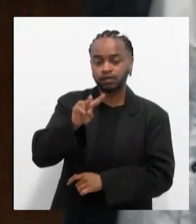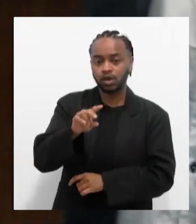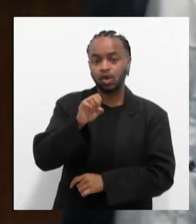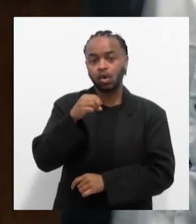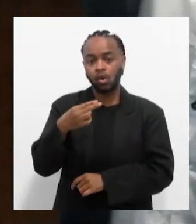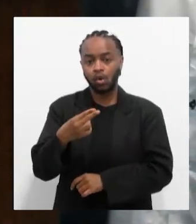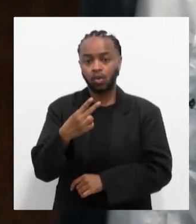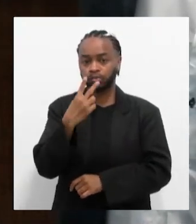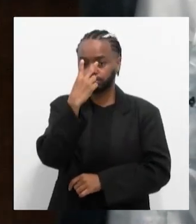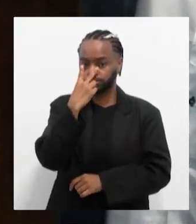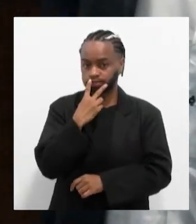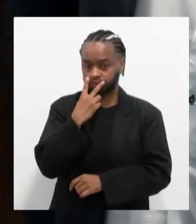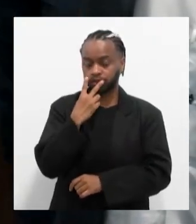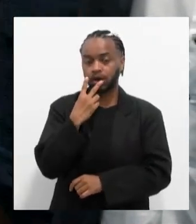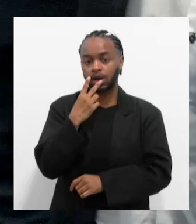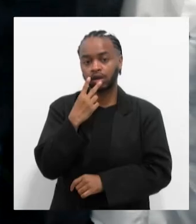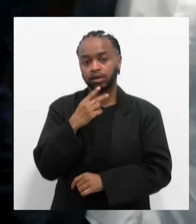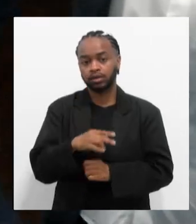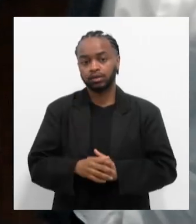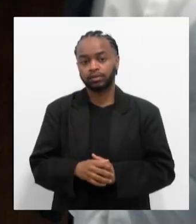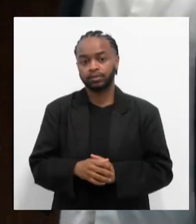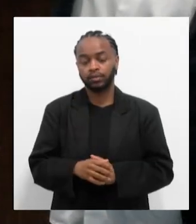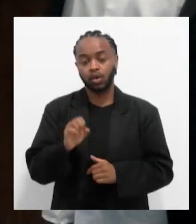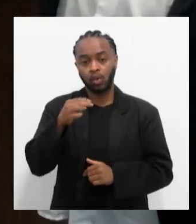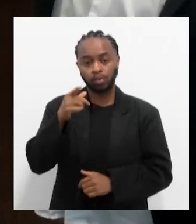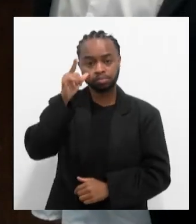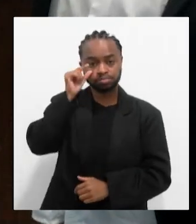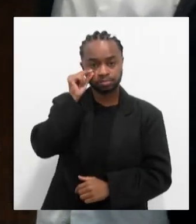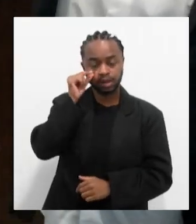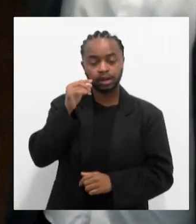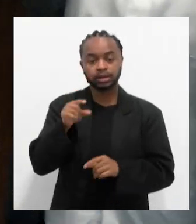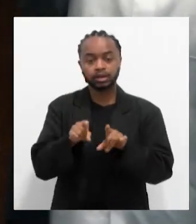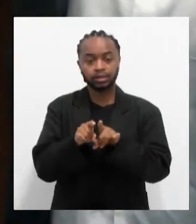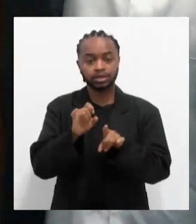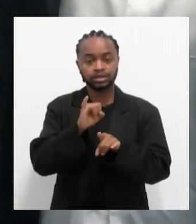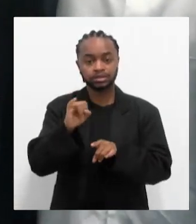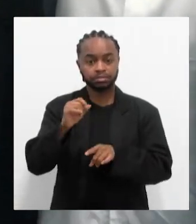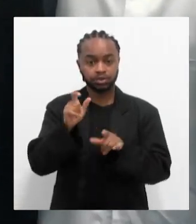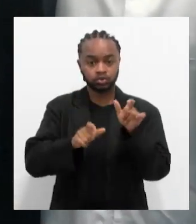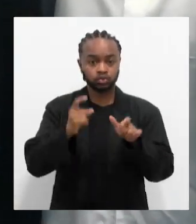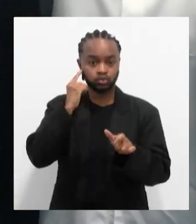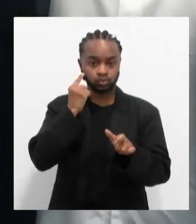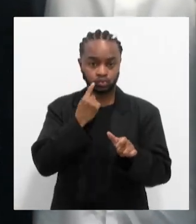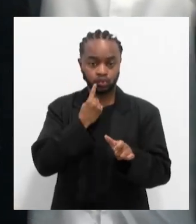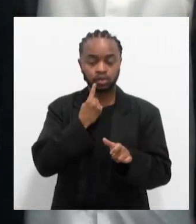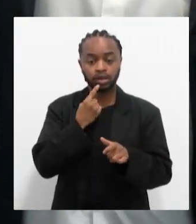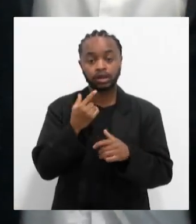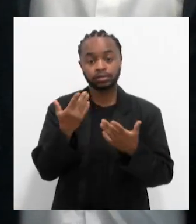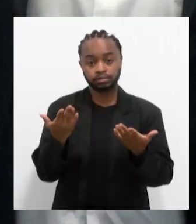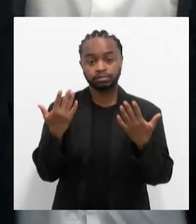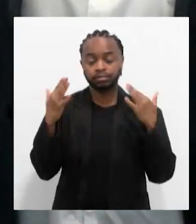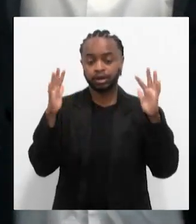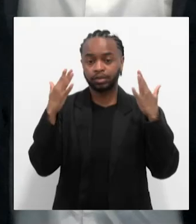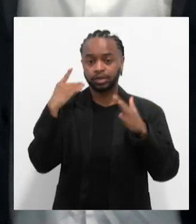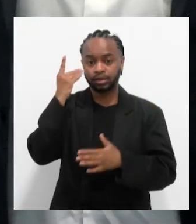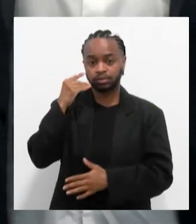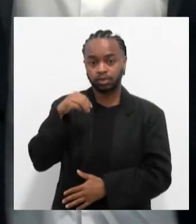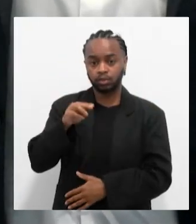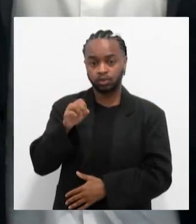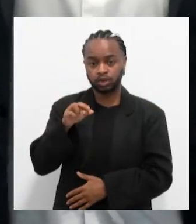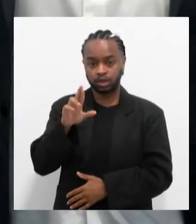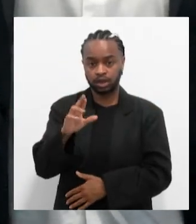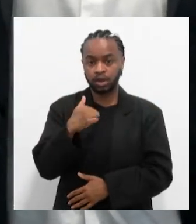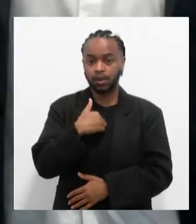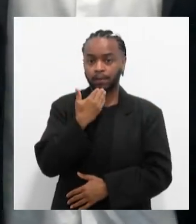problemas de visão, que não tem visão ou de baixa visão, e com surdez e com problemas auditivos. Parabéns, deputado Muniz. Gostaria de